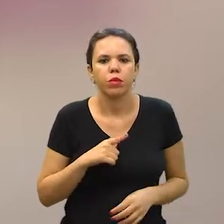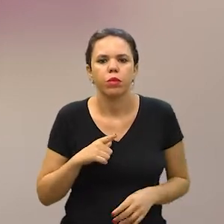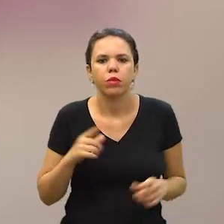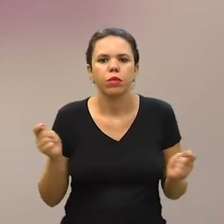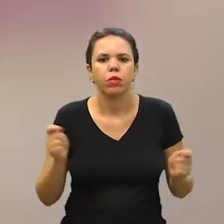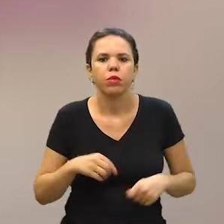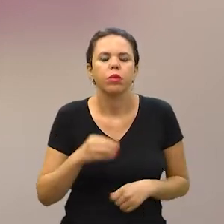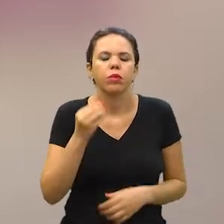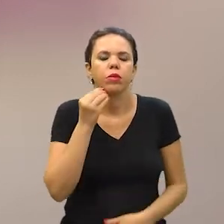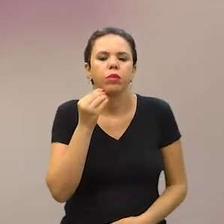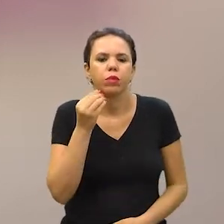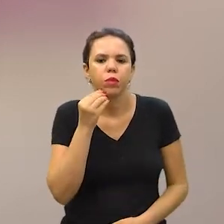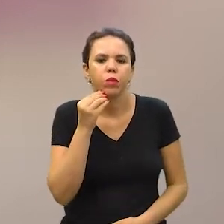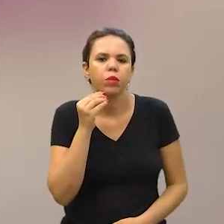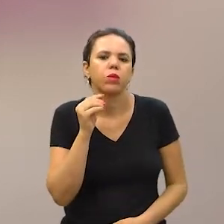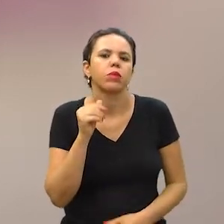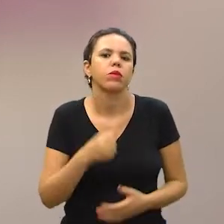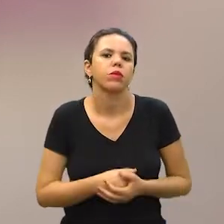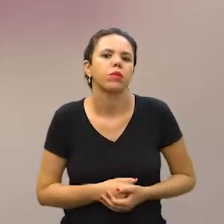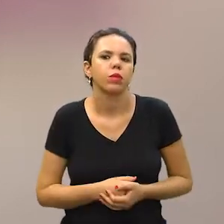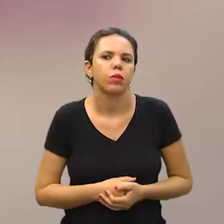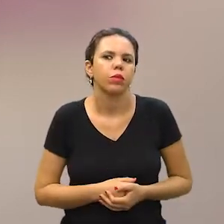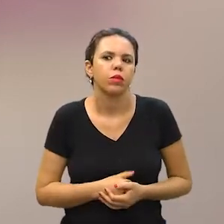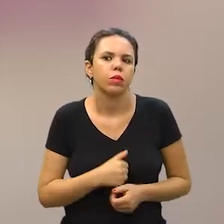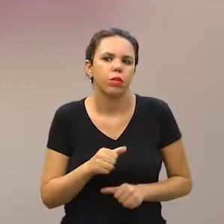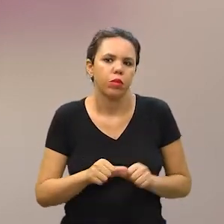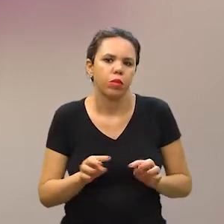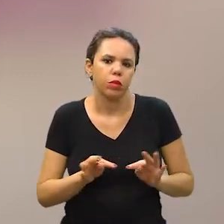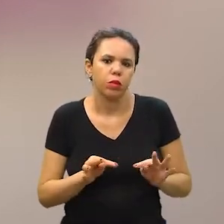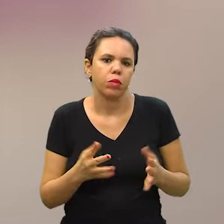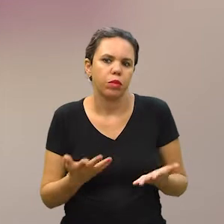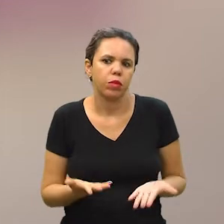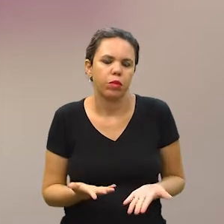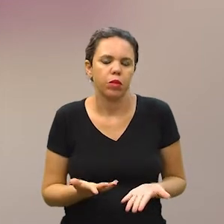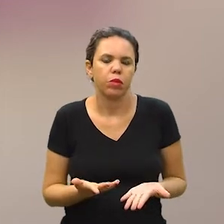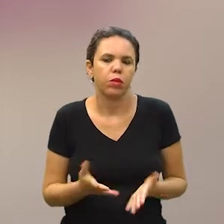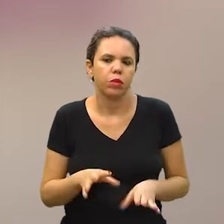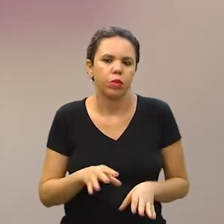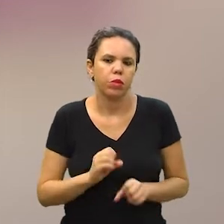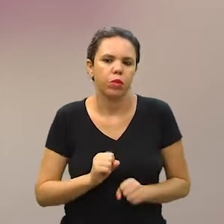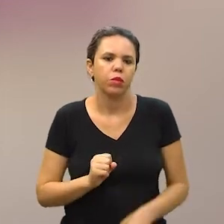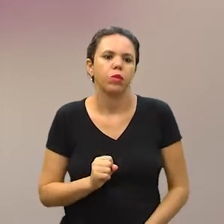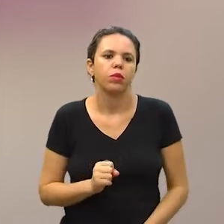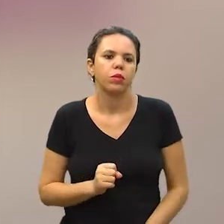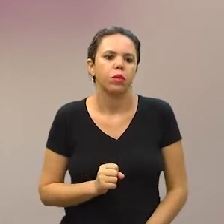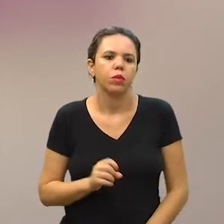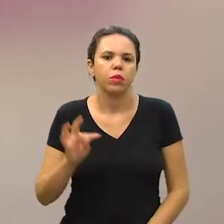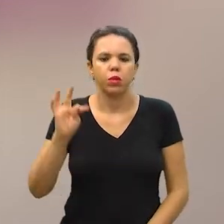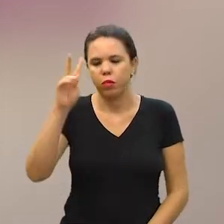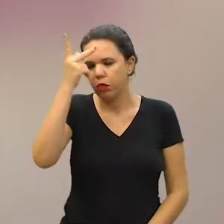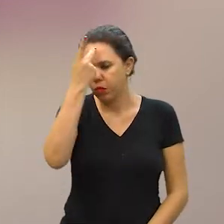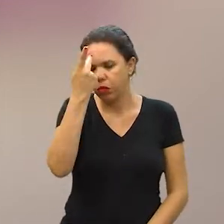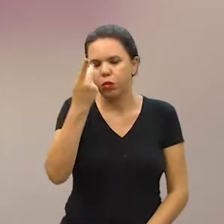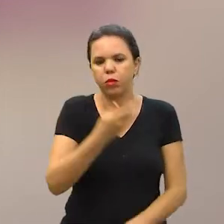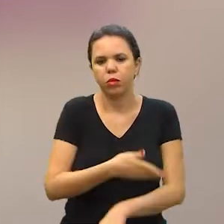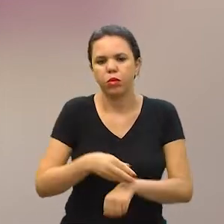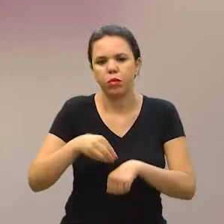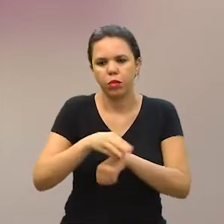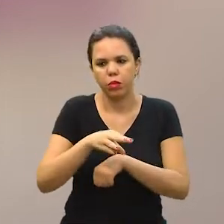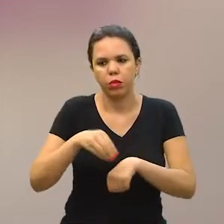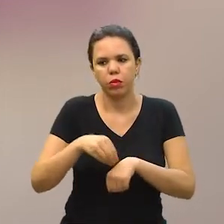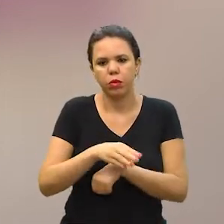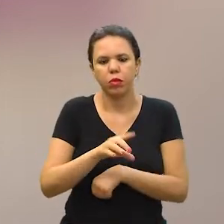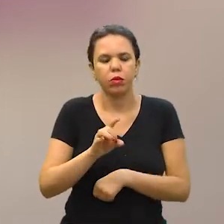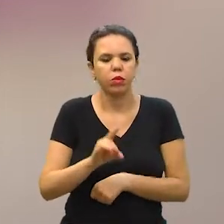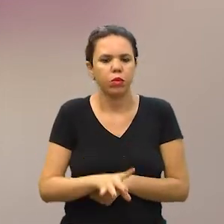existe a possibilidade de remissão. Muitas vezes permanece, né? A gente fala que o TDAH ele costuma